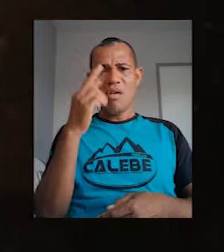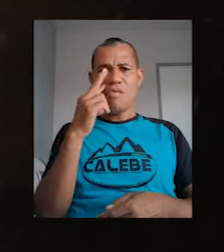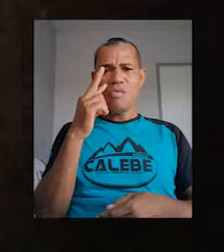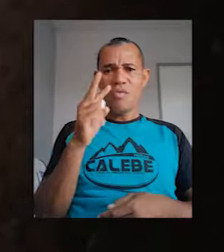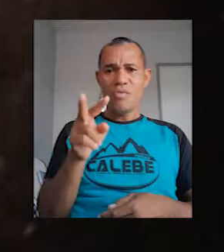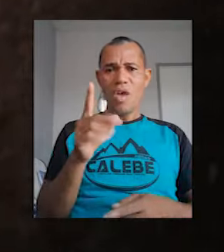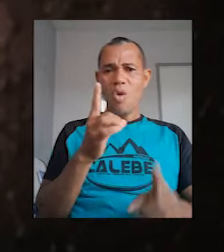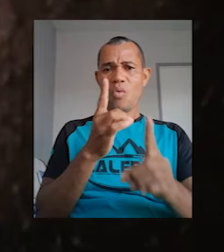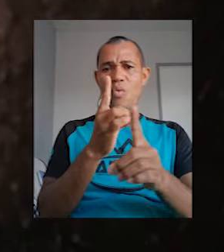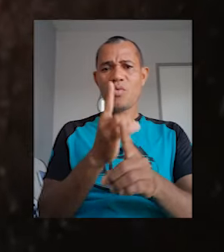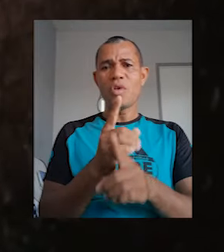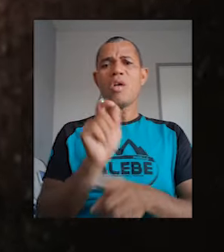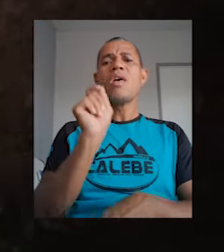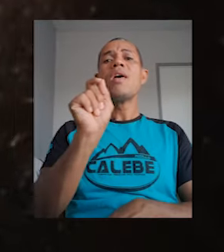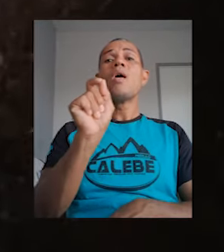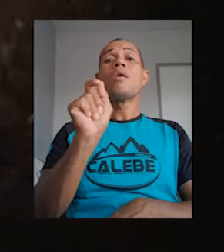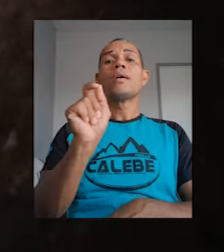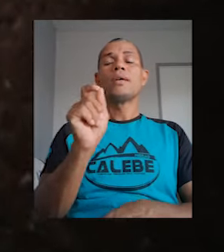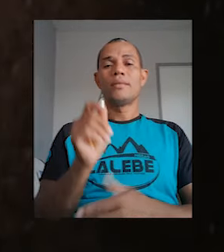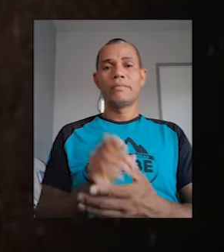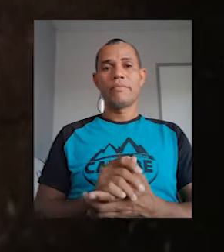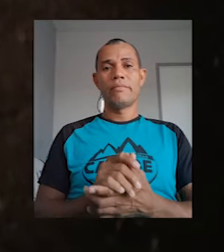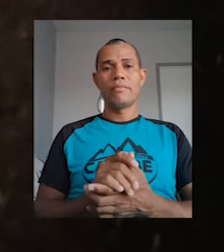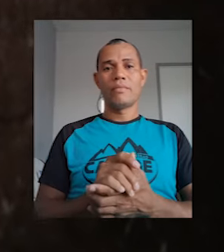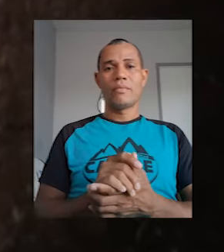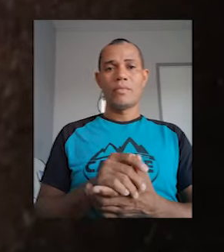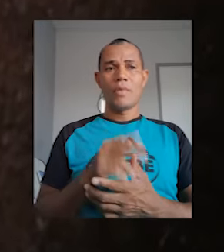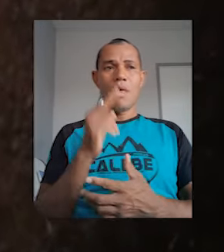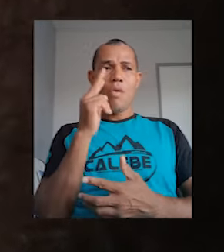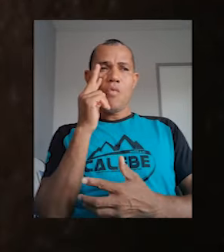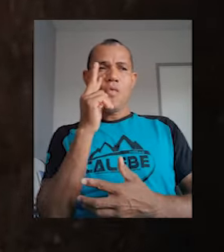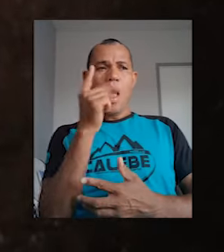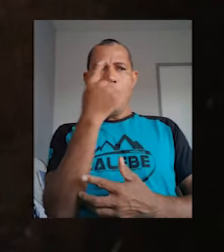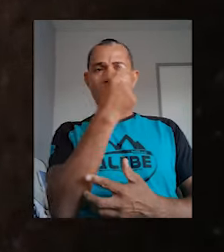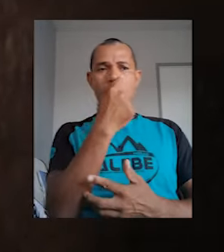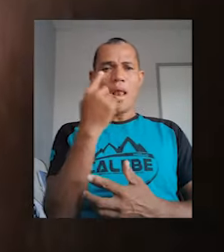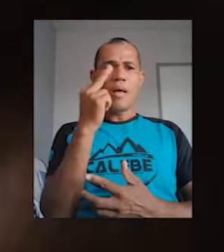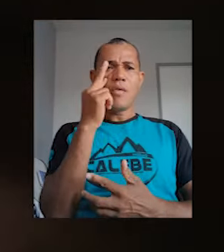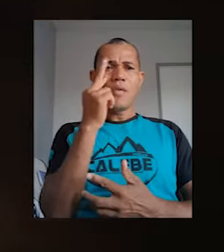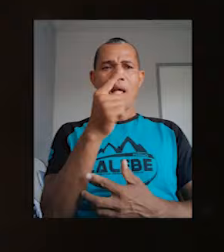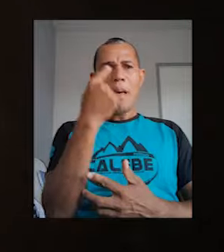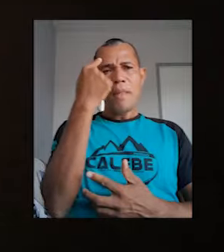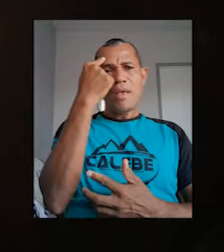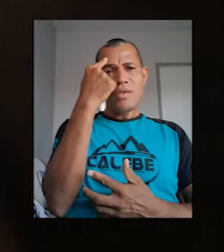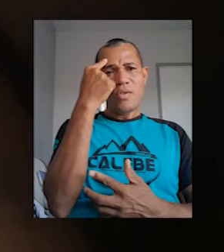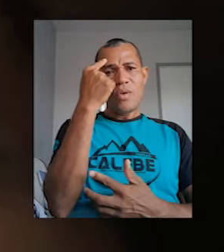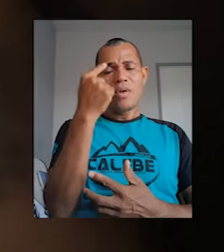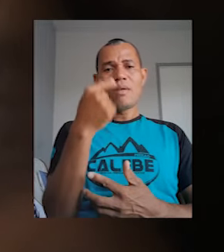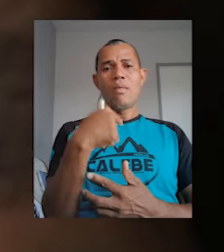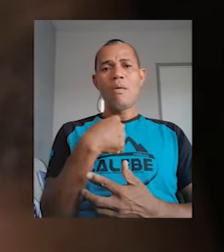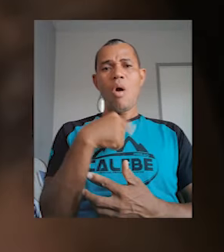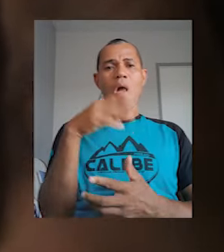A pessoa veio até o meu encontro e falou: o que é que você quer? Eu vi no olhar dela,